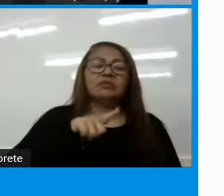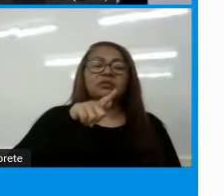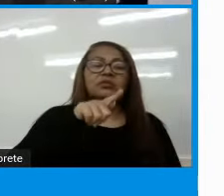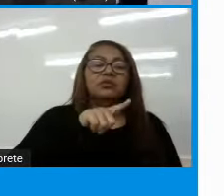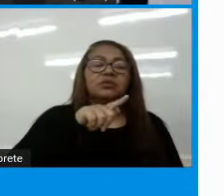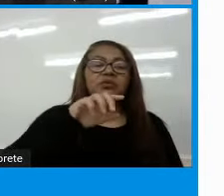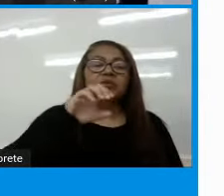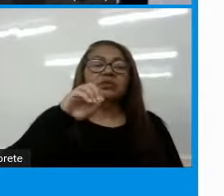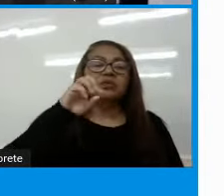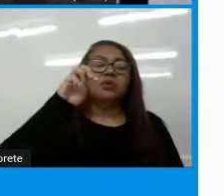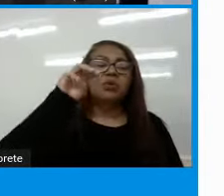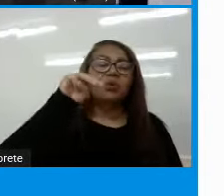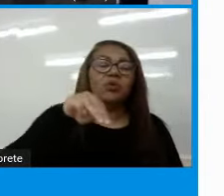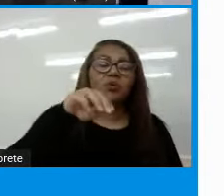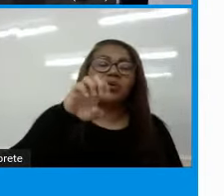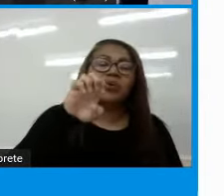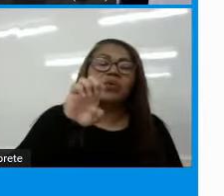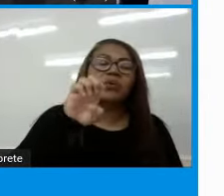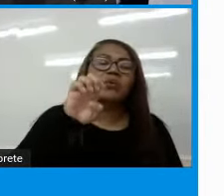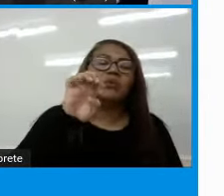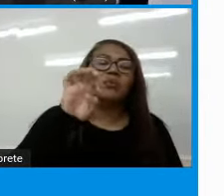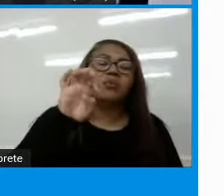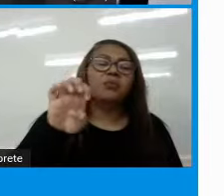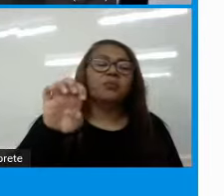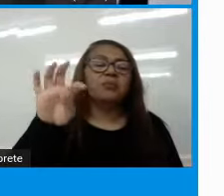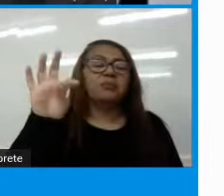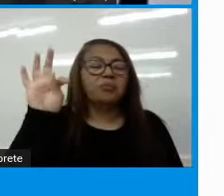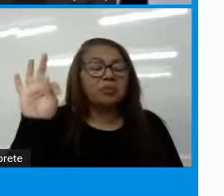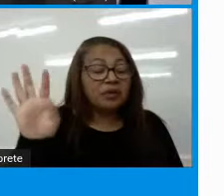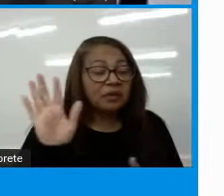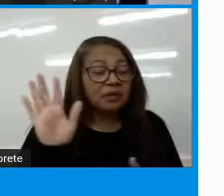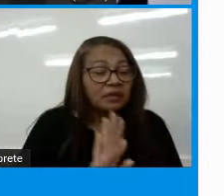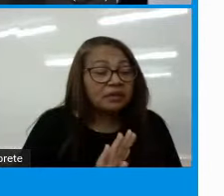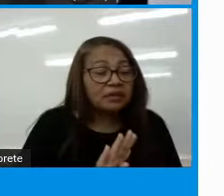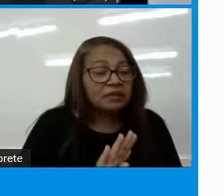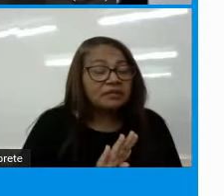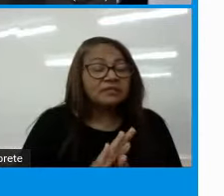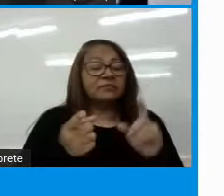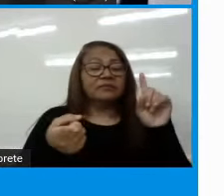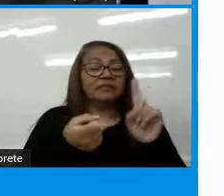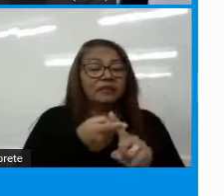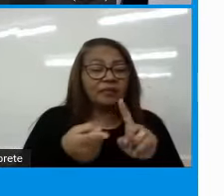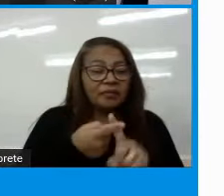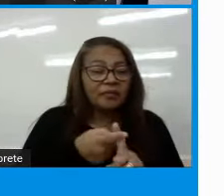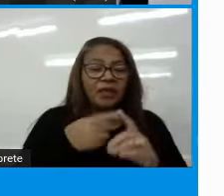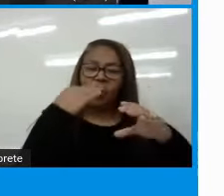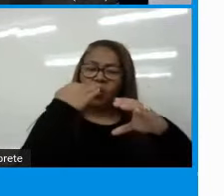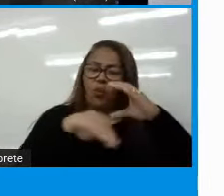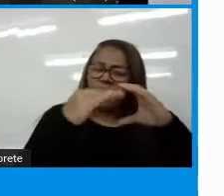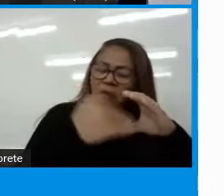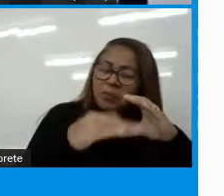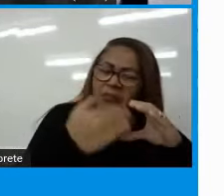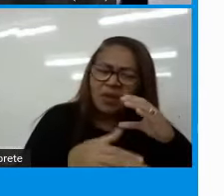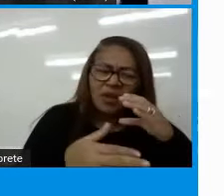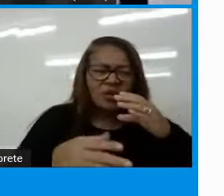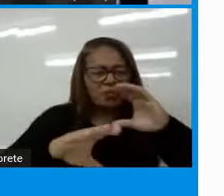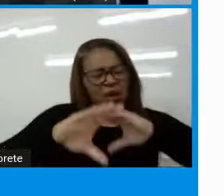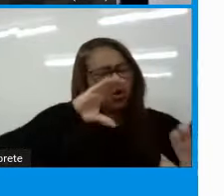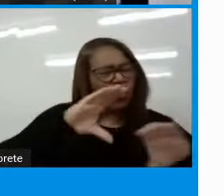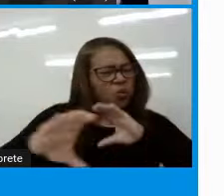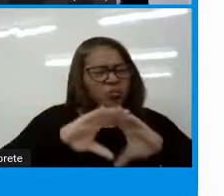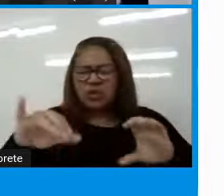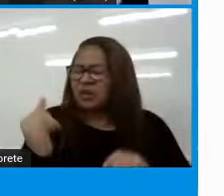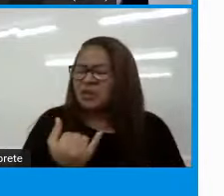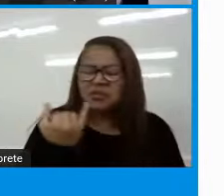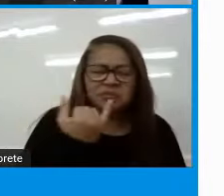e-mail, que para mim é uma ferramenta indispensável para interagir, para comunicar. Nós temos a agenda